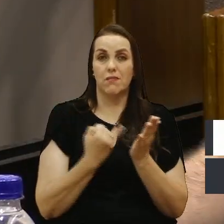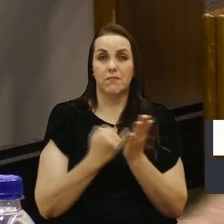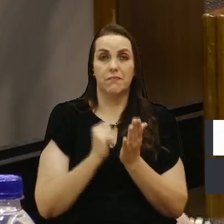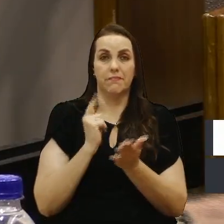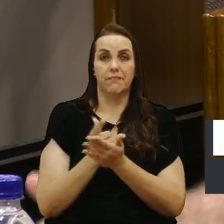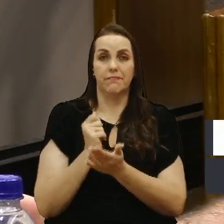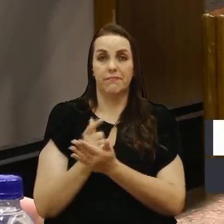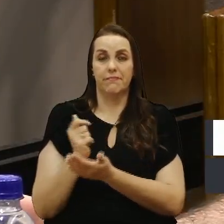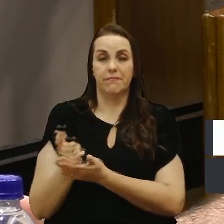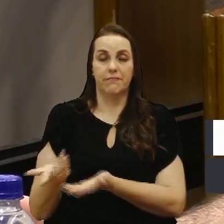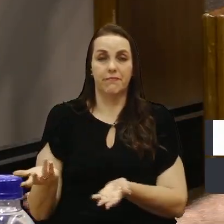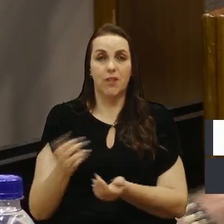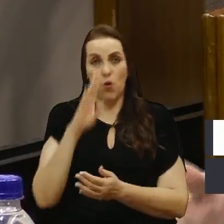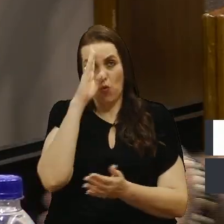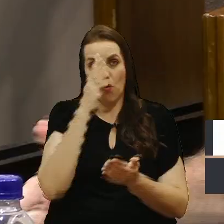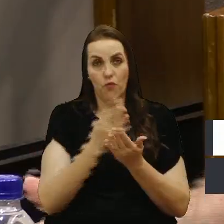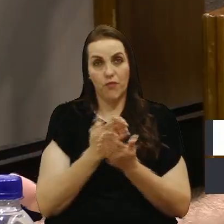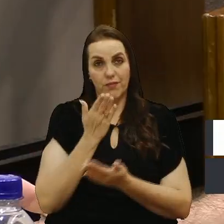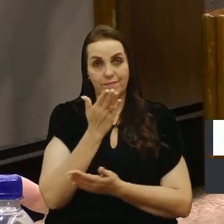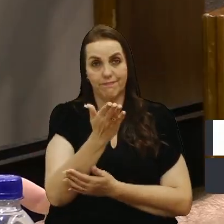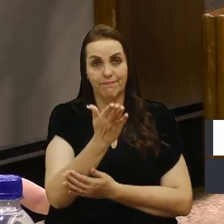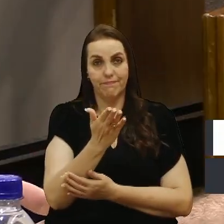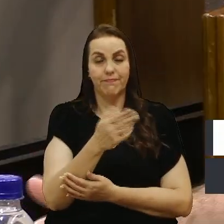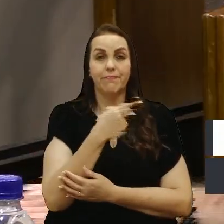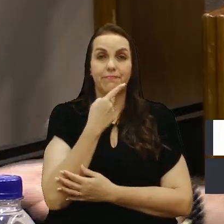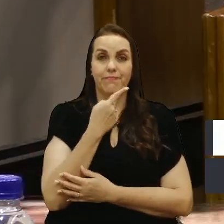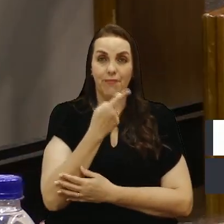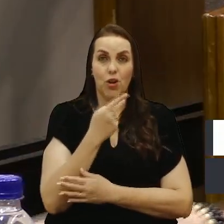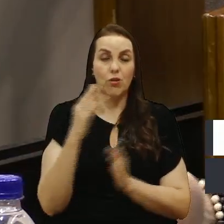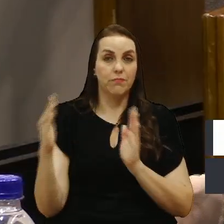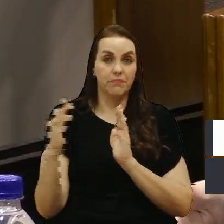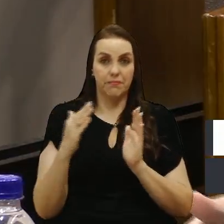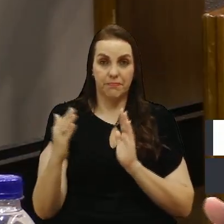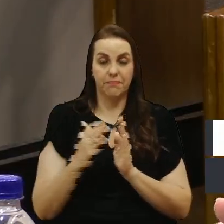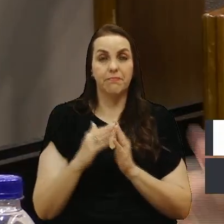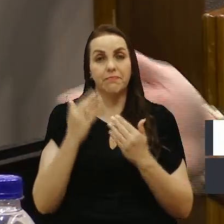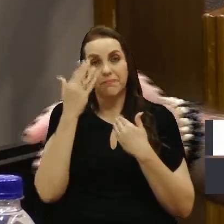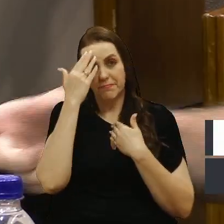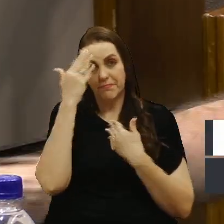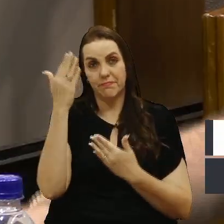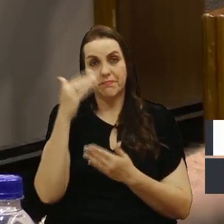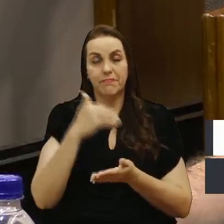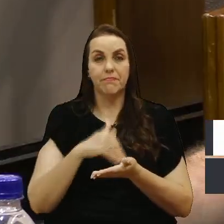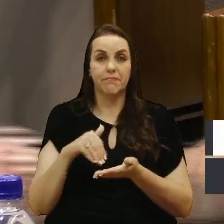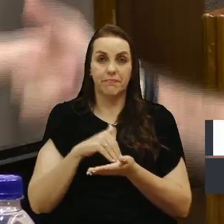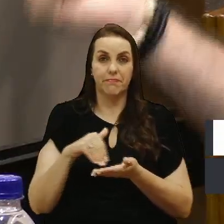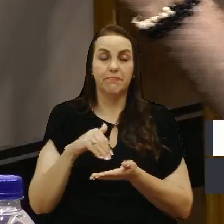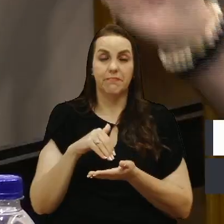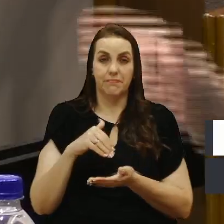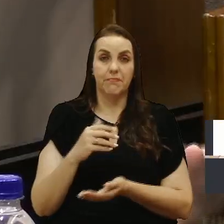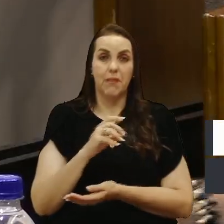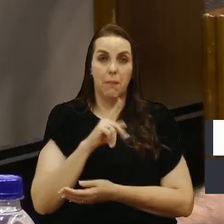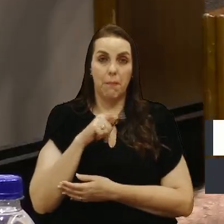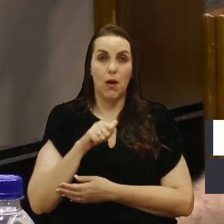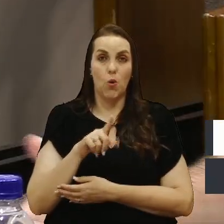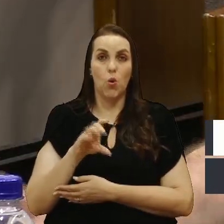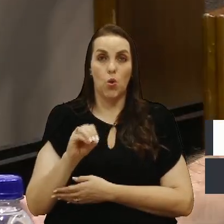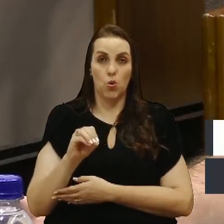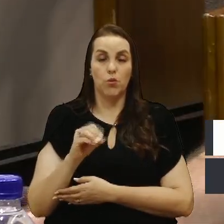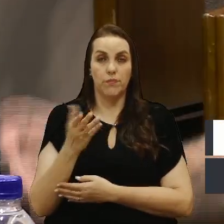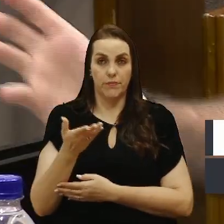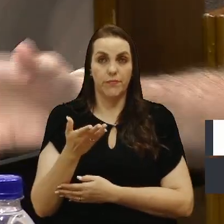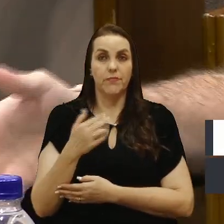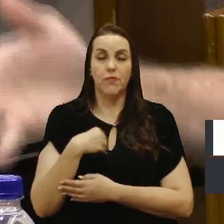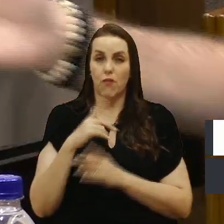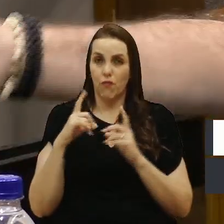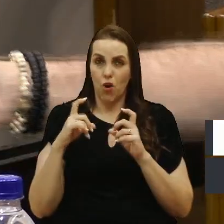confio no senhor. Por que eu confio no senhor? Se o senhor falou nessa época, e agradecer que o secretário Paulo, que até, salvo engano, o pessoal mandava foto de hora em